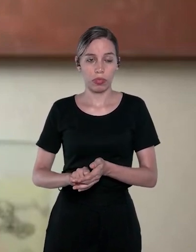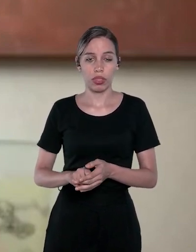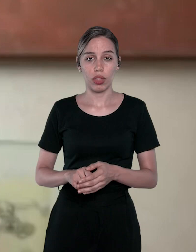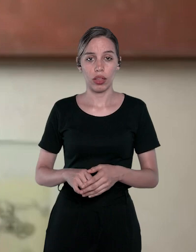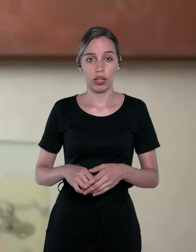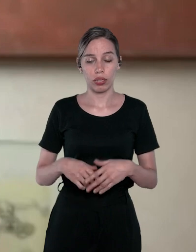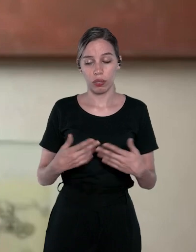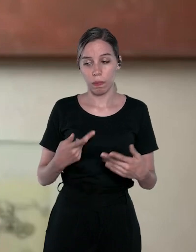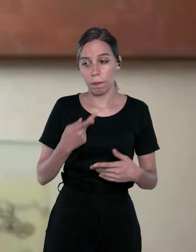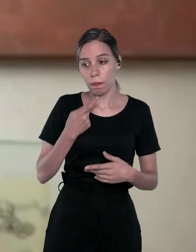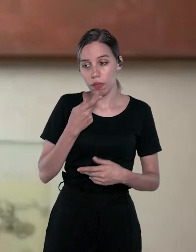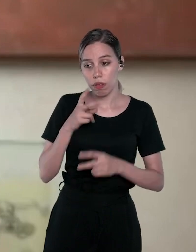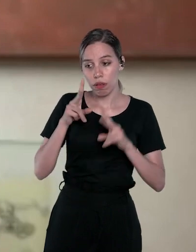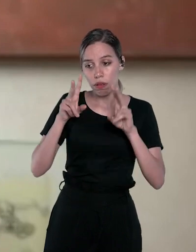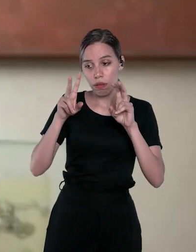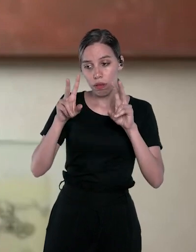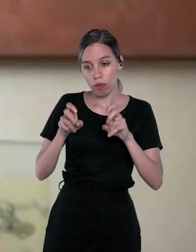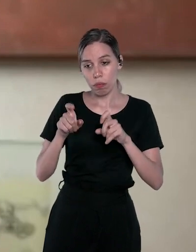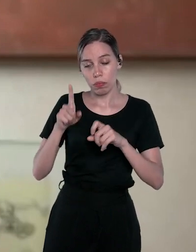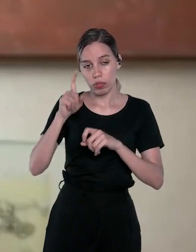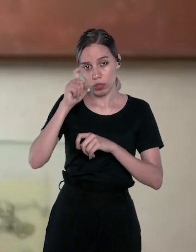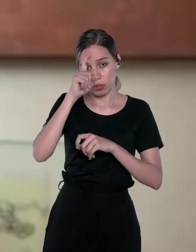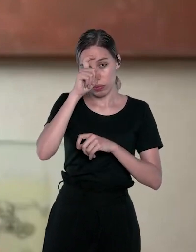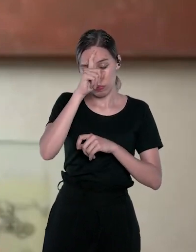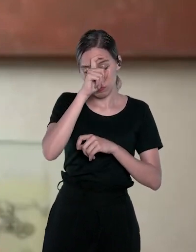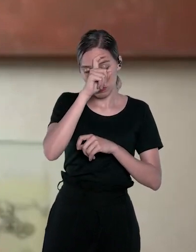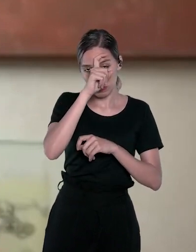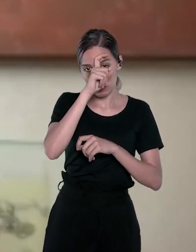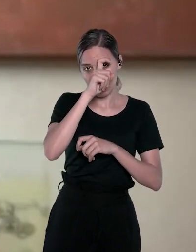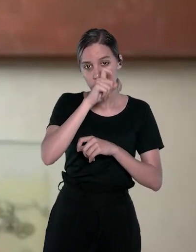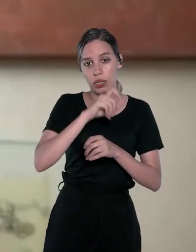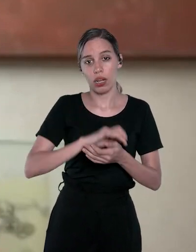extrema dificuldade, é uma